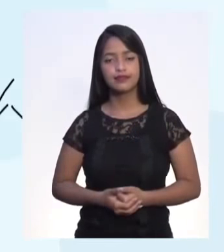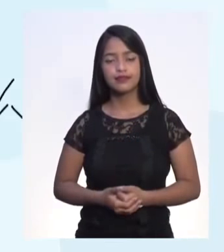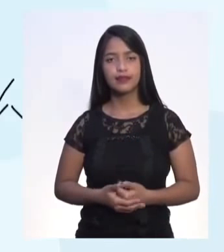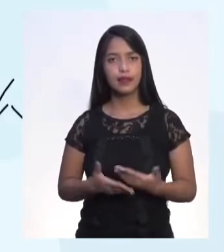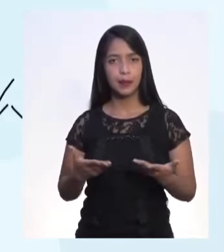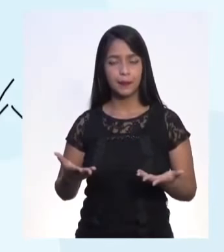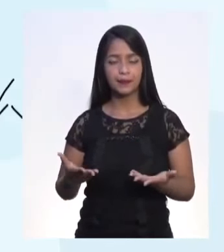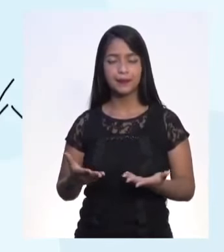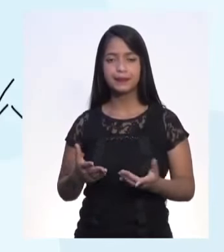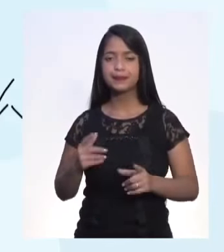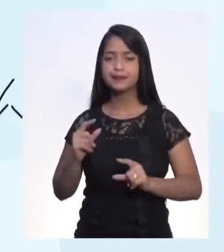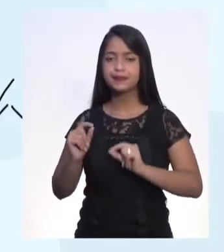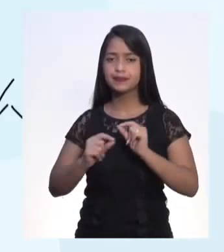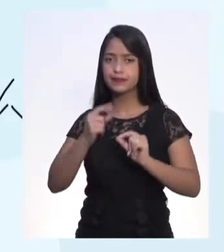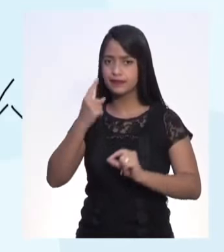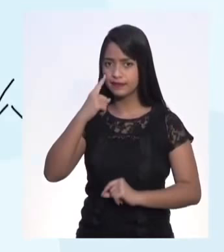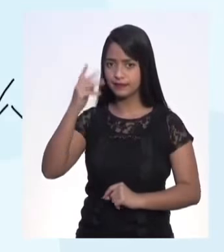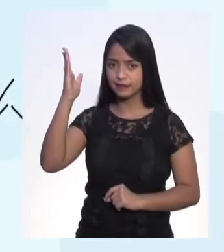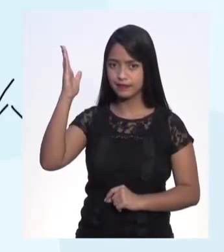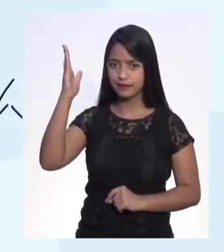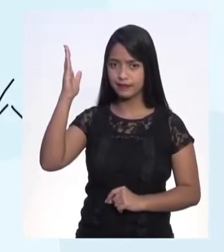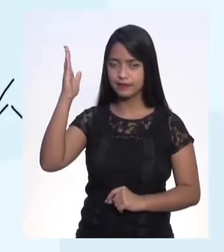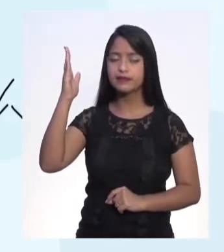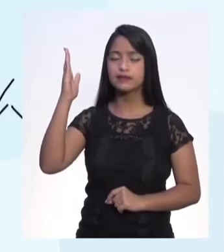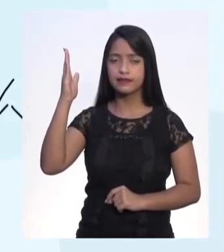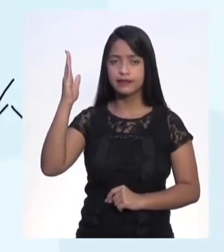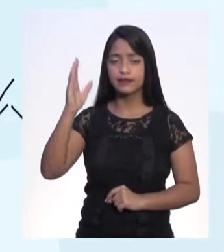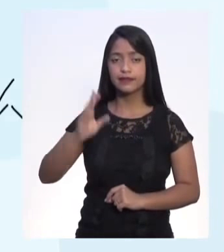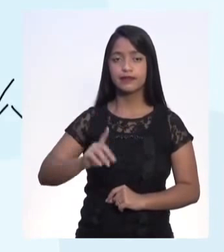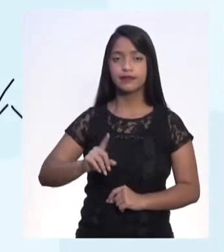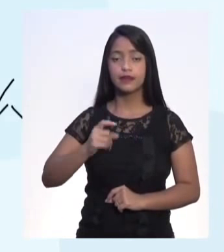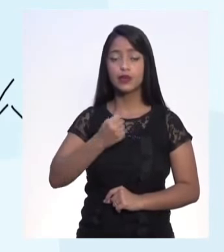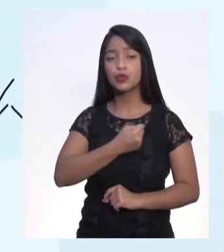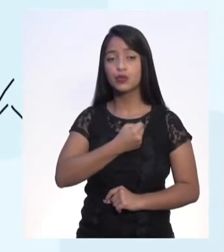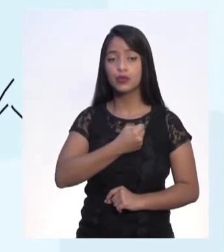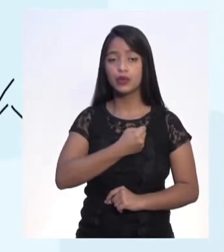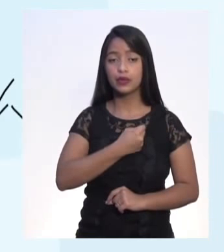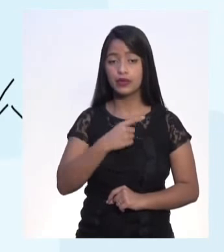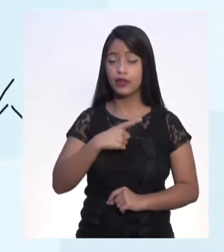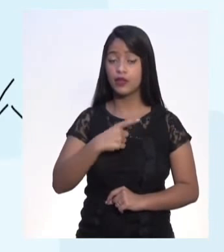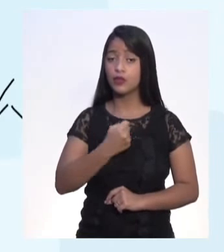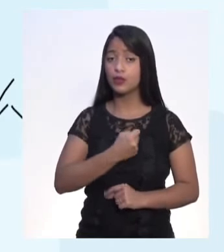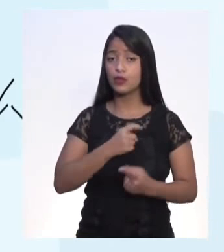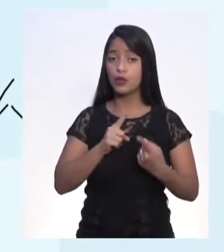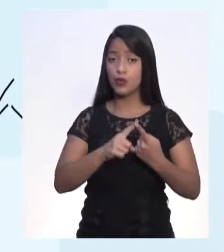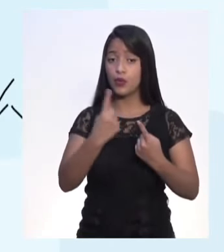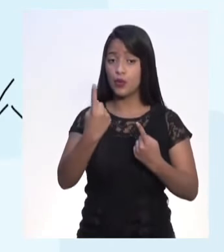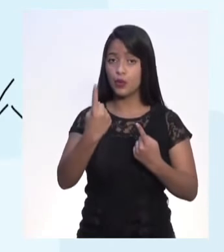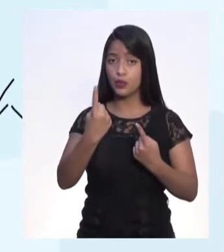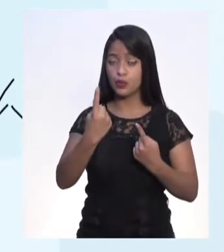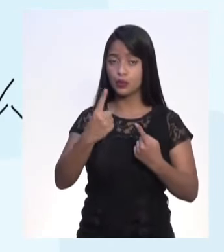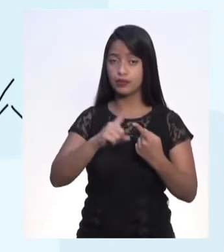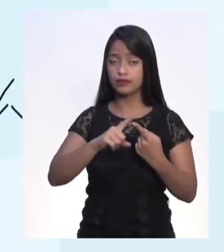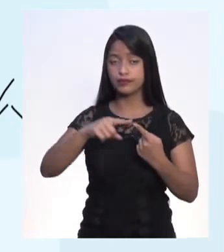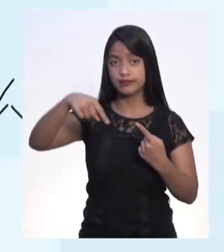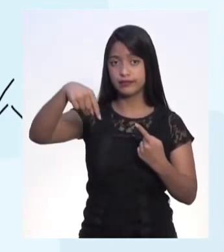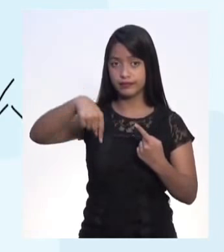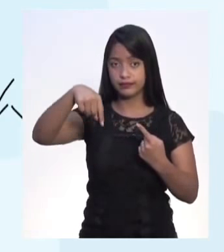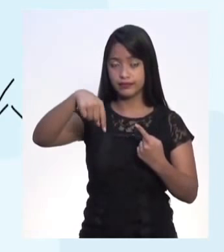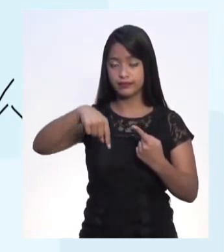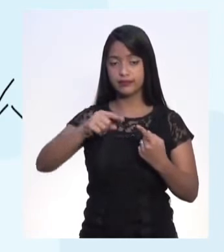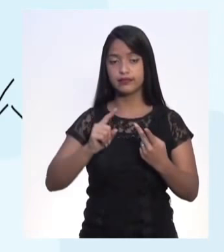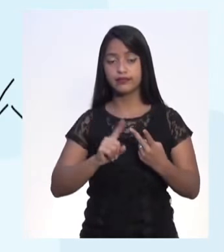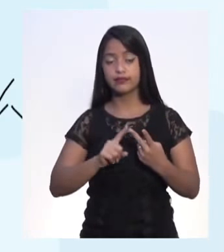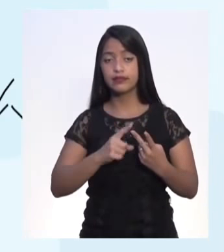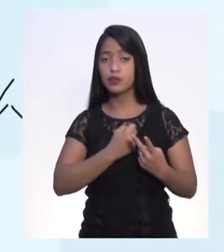então o que que acontece aí tá vendo ó tá você vai ter a indicação do número 1 tá a certinho indicada para baixo